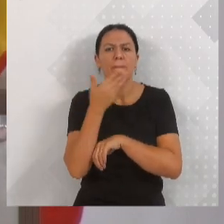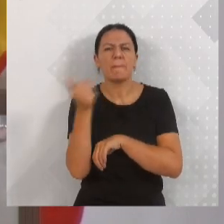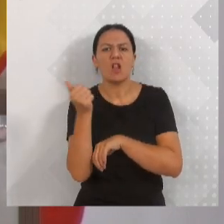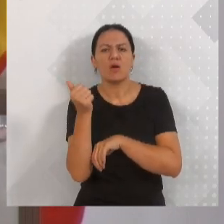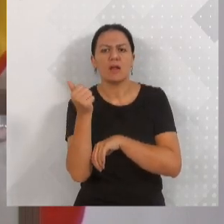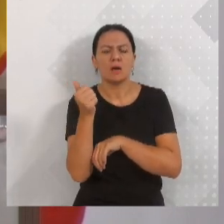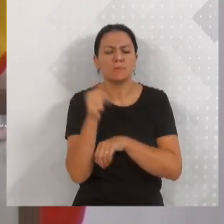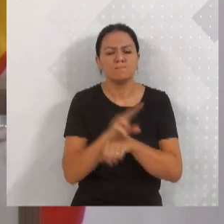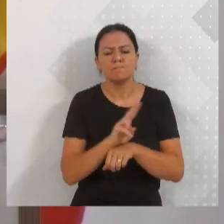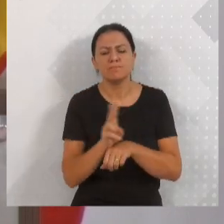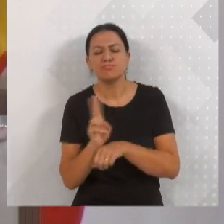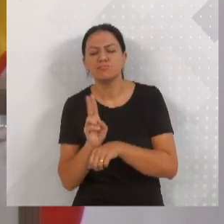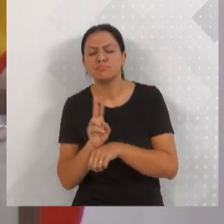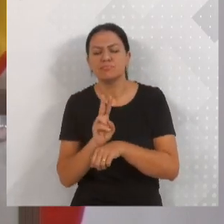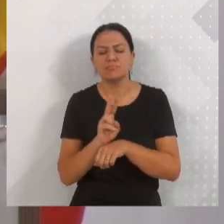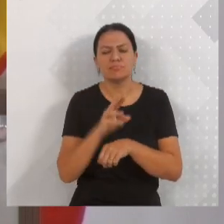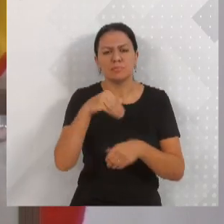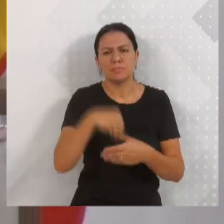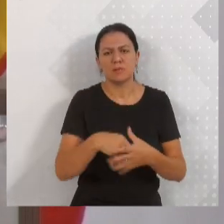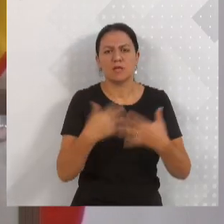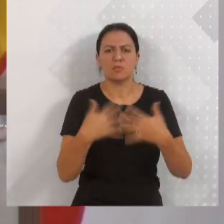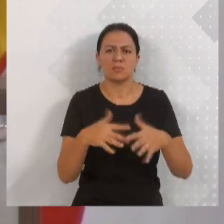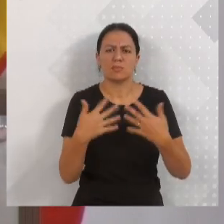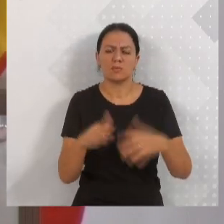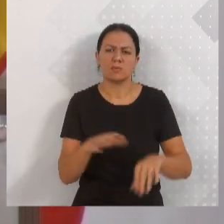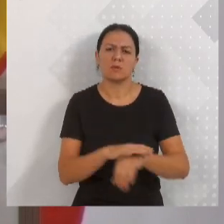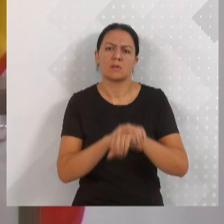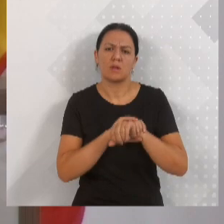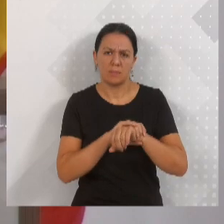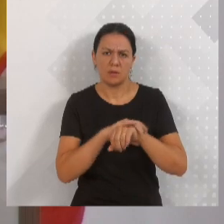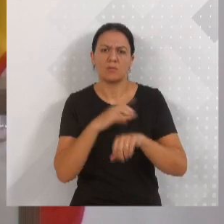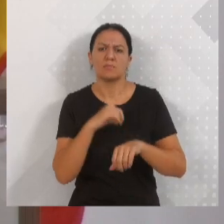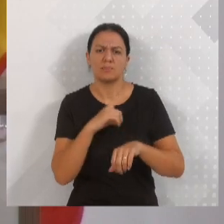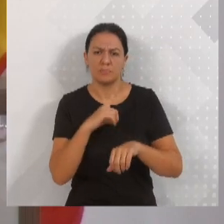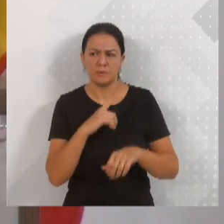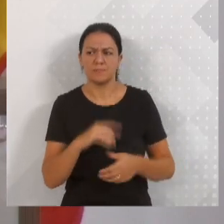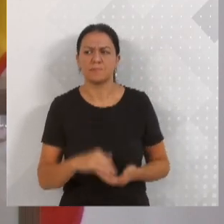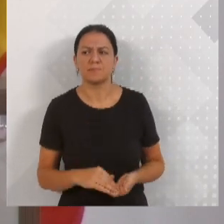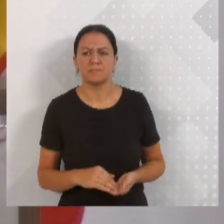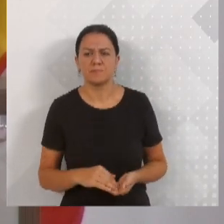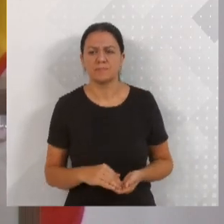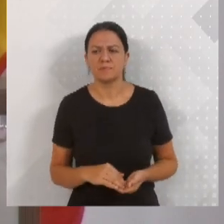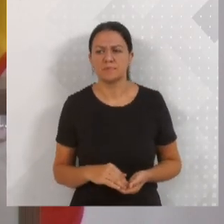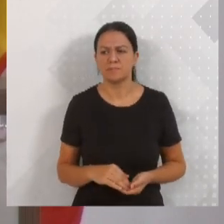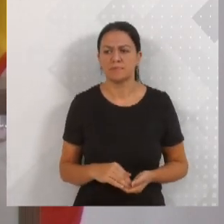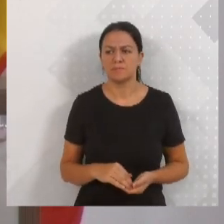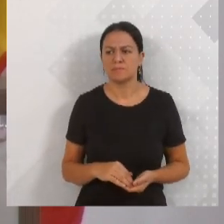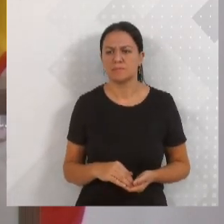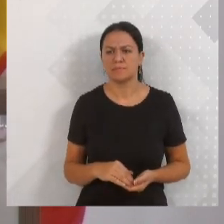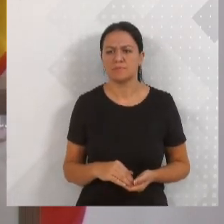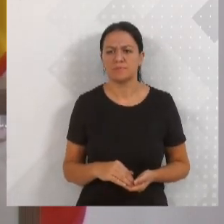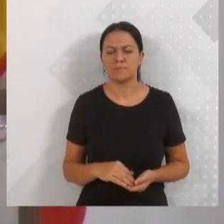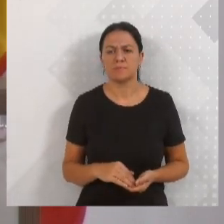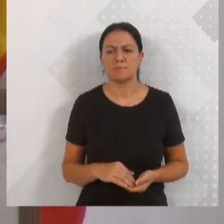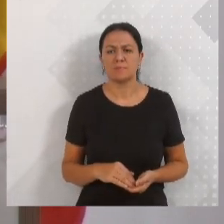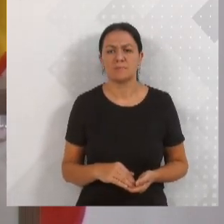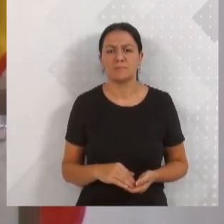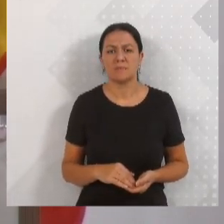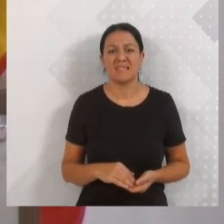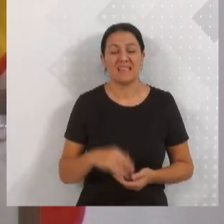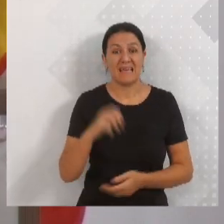mais a segurança dentro dos nossos terminais urbanos eh ocorrências de